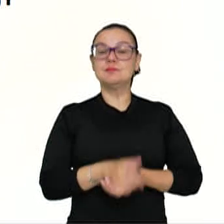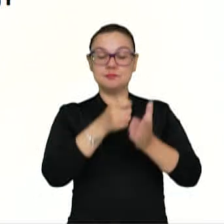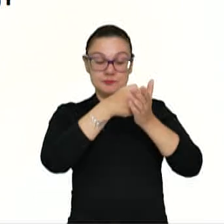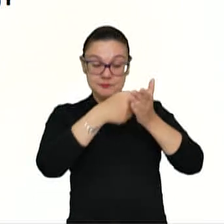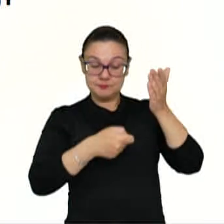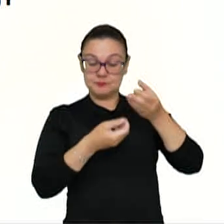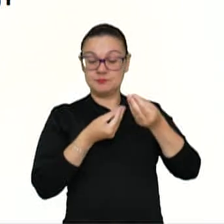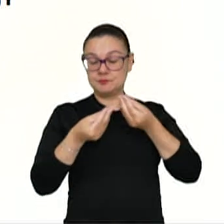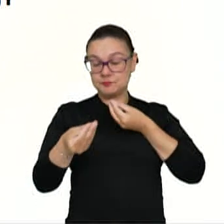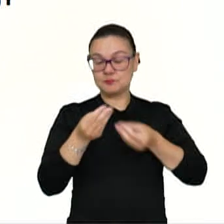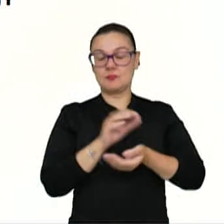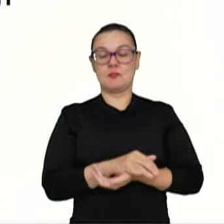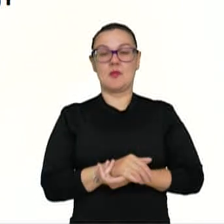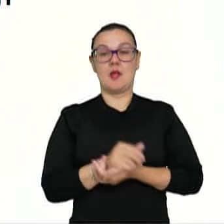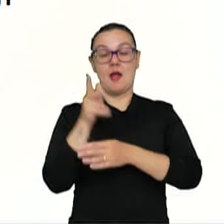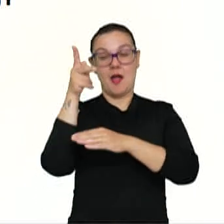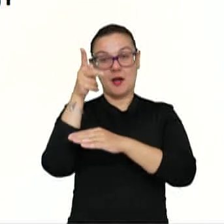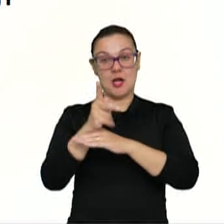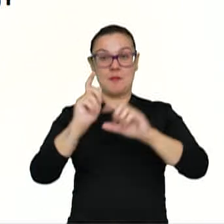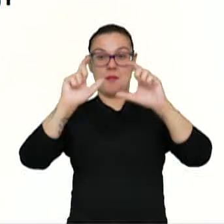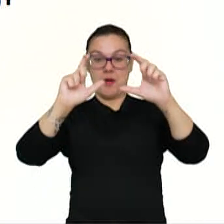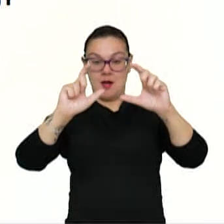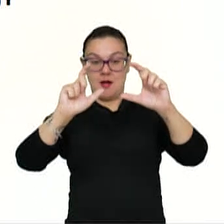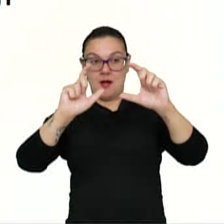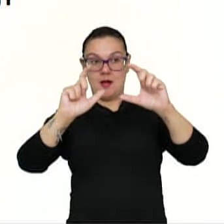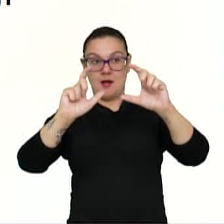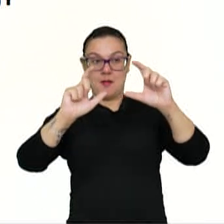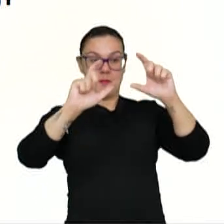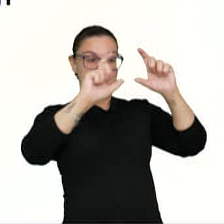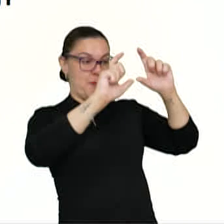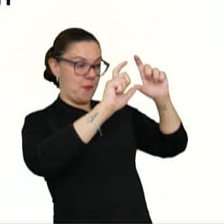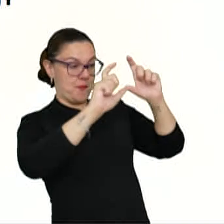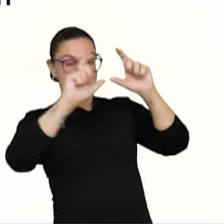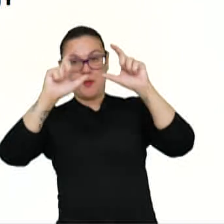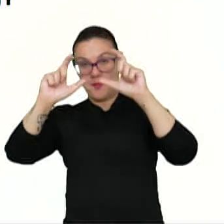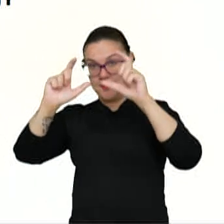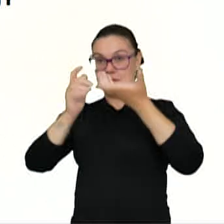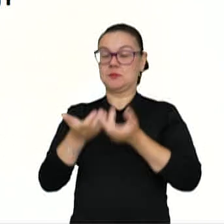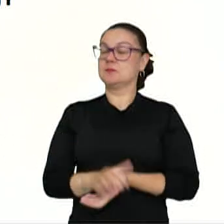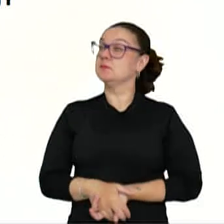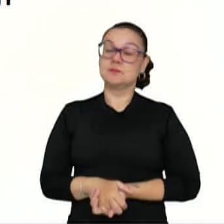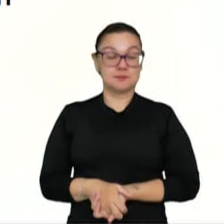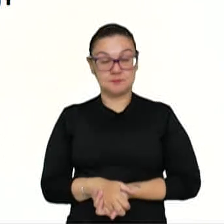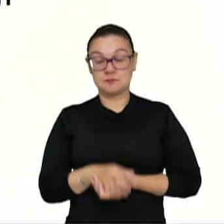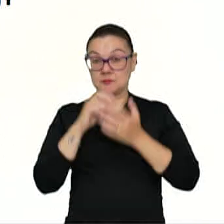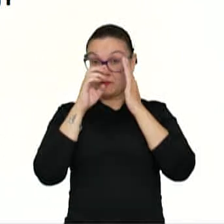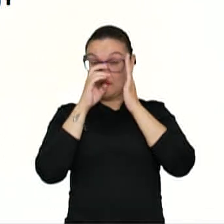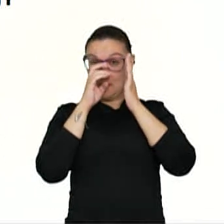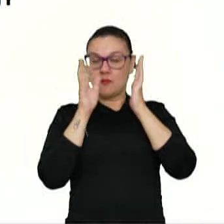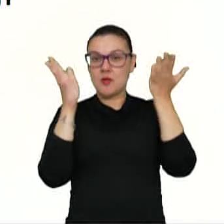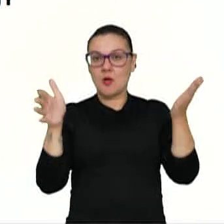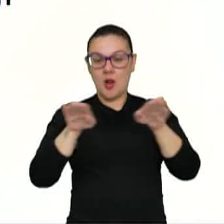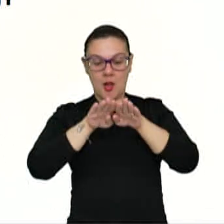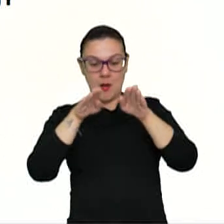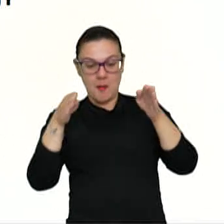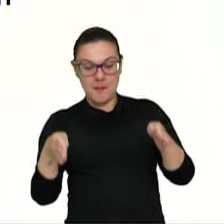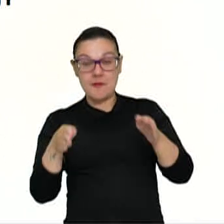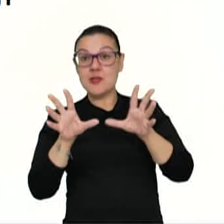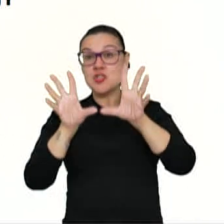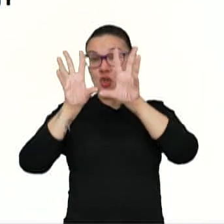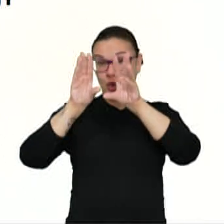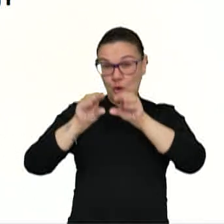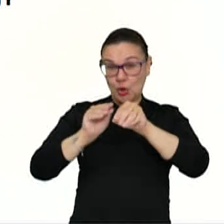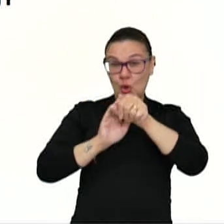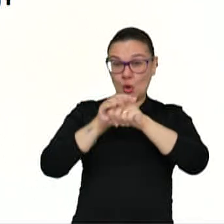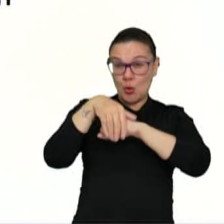como vai ser feito. Ah, a câmera vai estar parada? Não, a câmera vai estar em movimento. É, você vai colocar, vai ser de